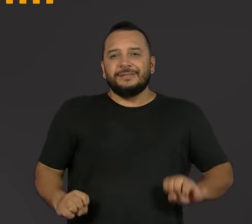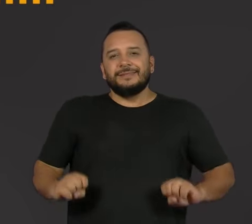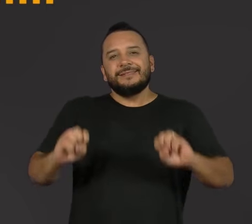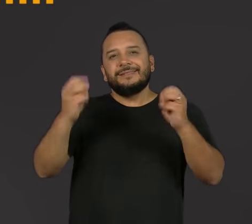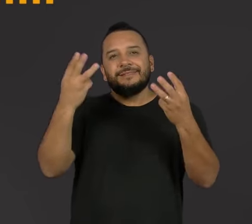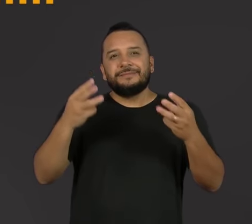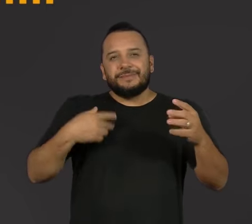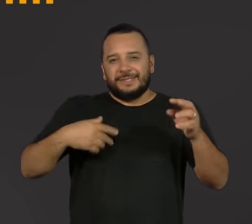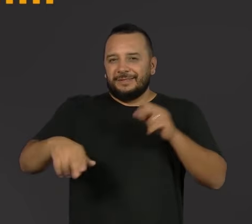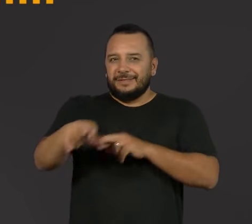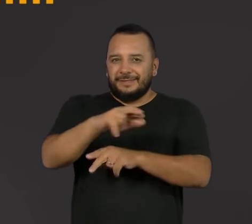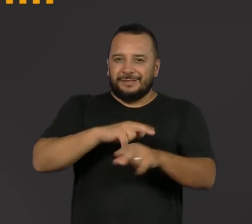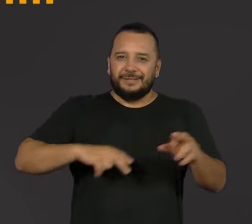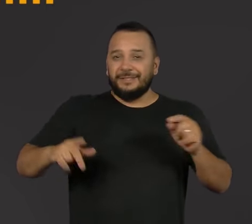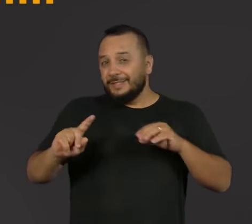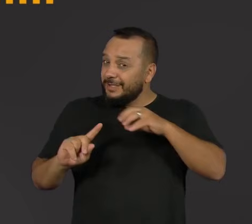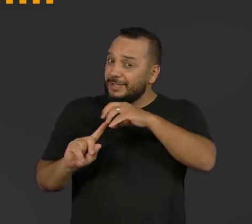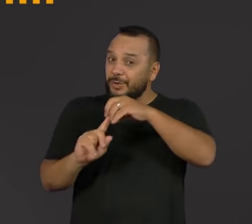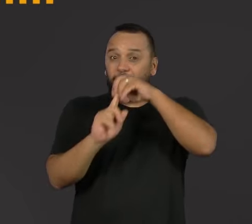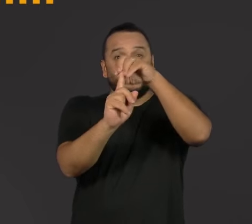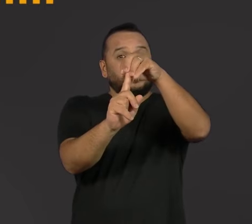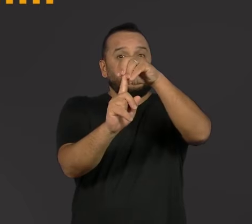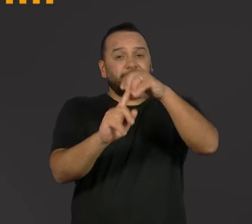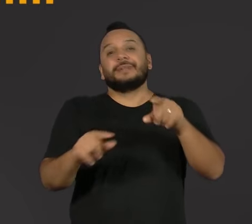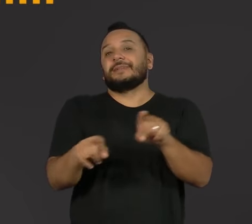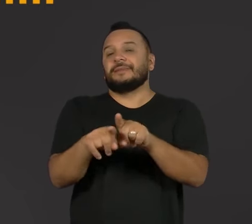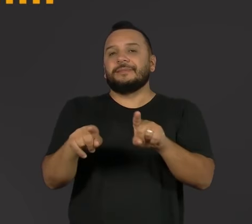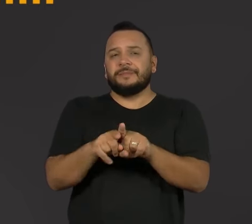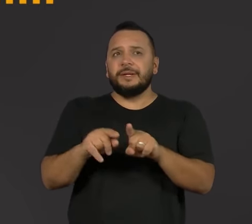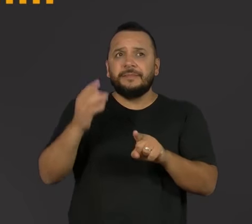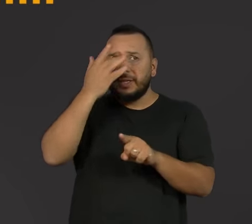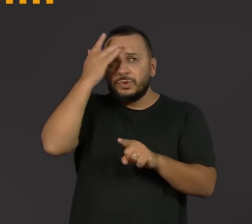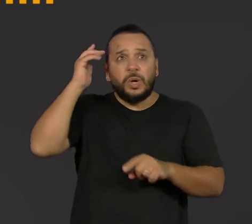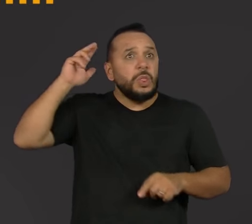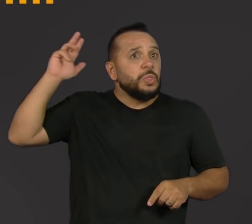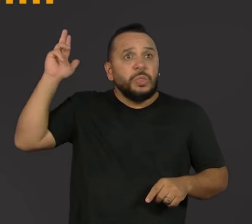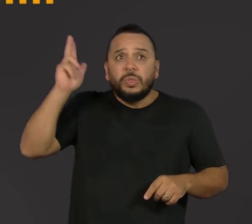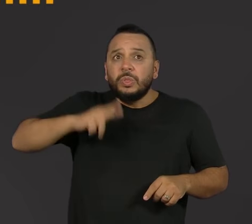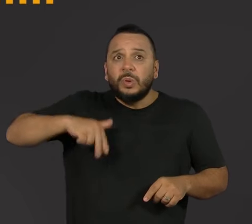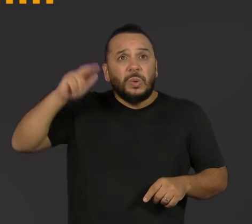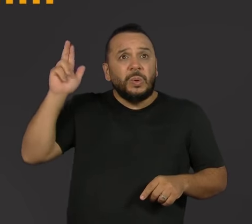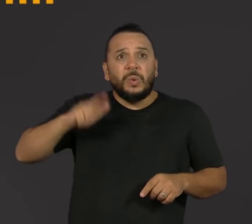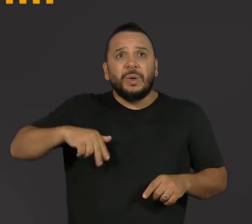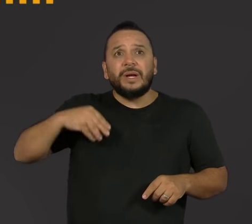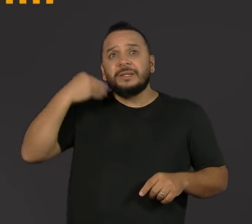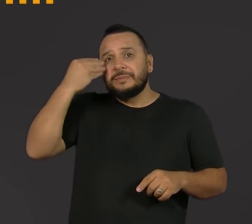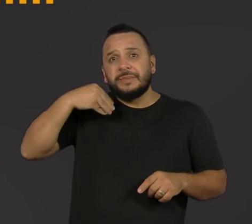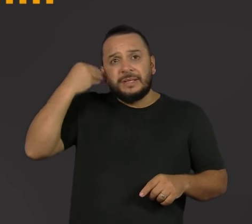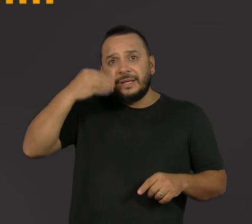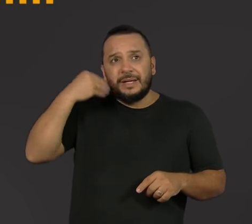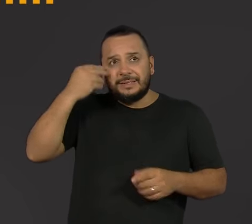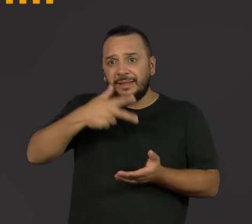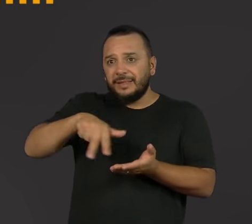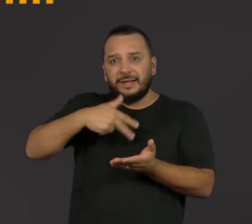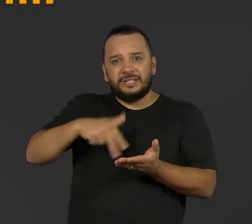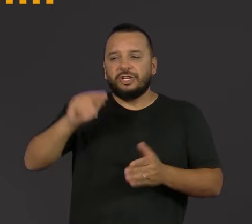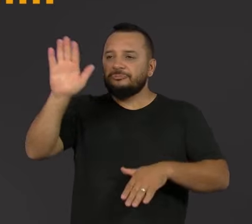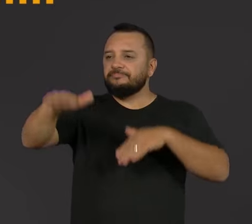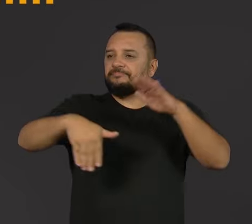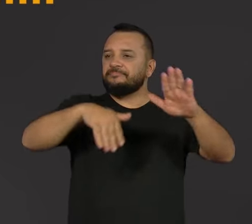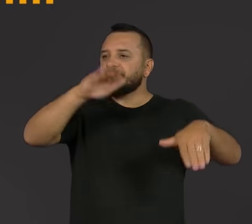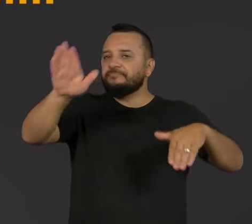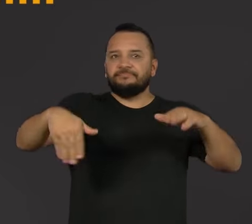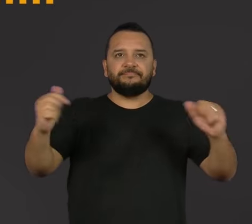e únicos, levando aos palcos pessoas que nunca tinham tido contato com a dança e